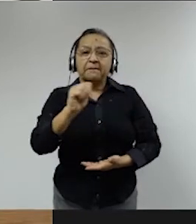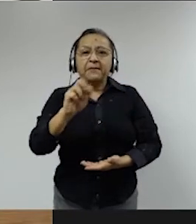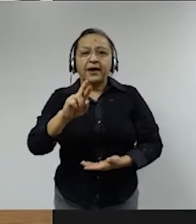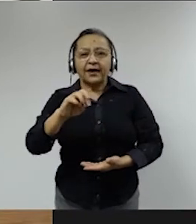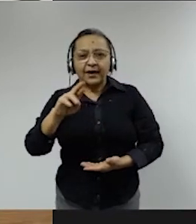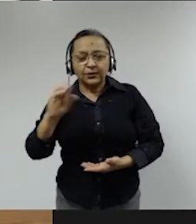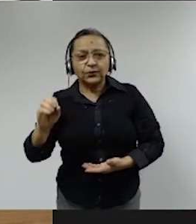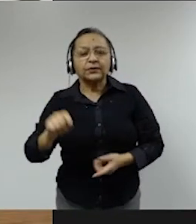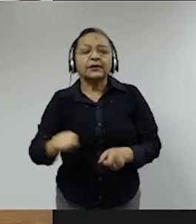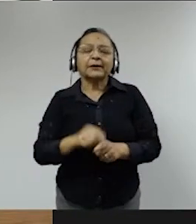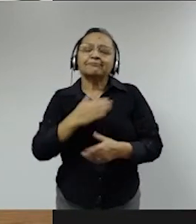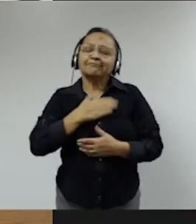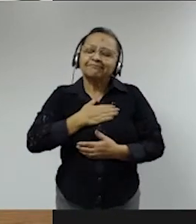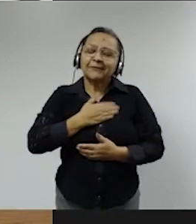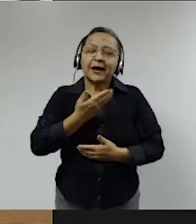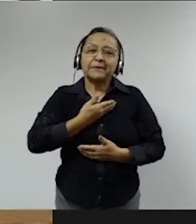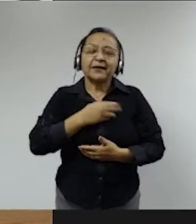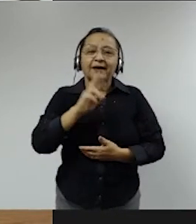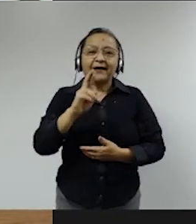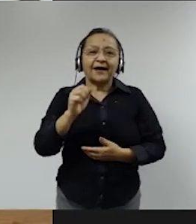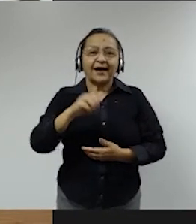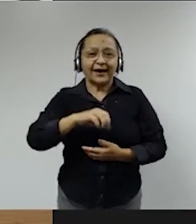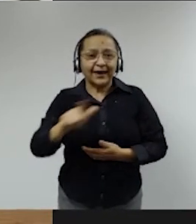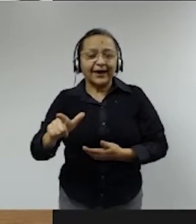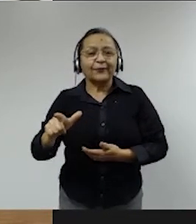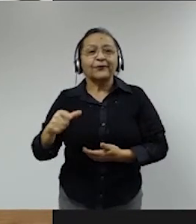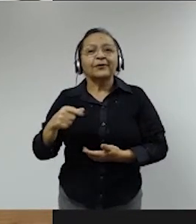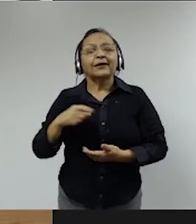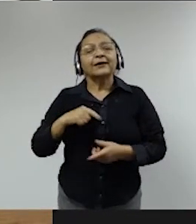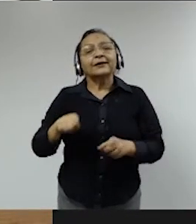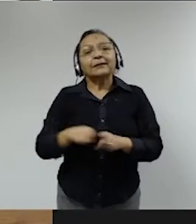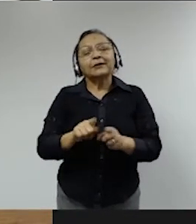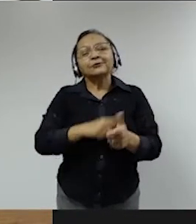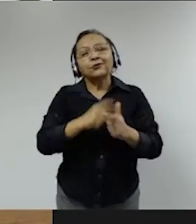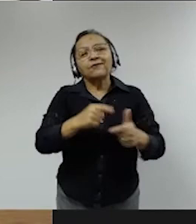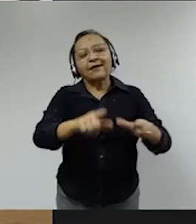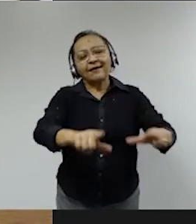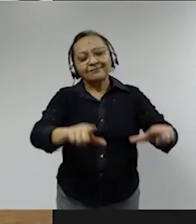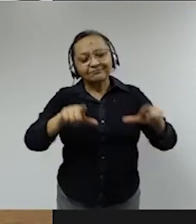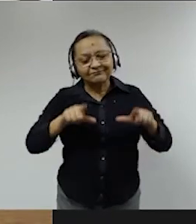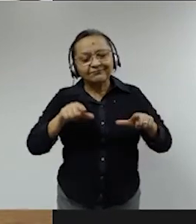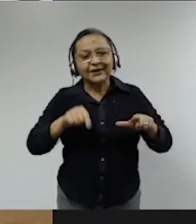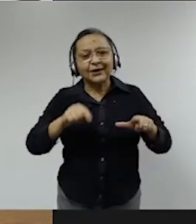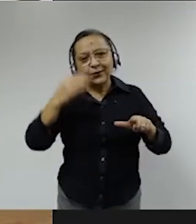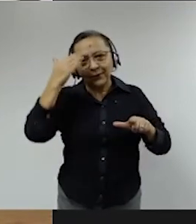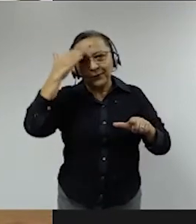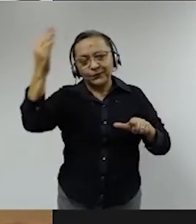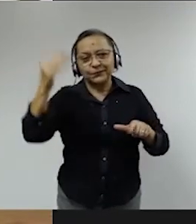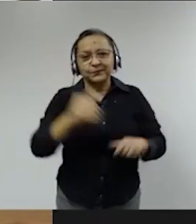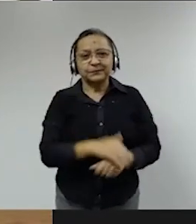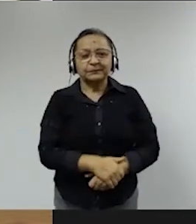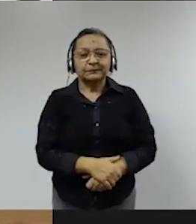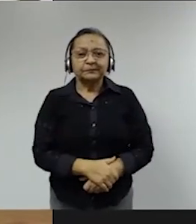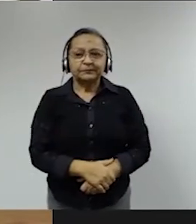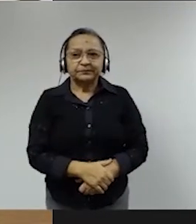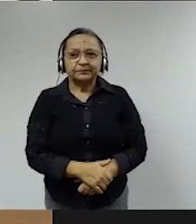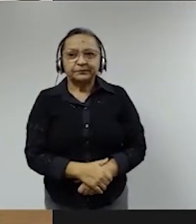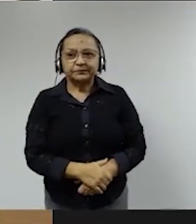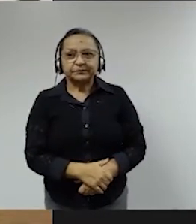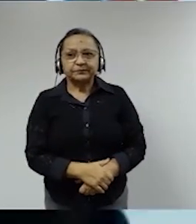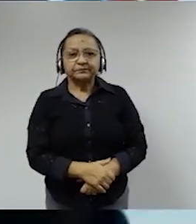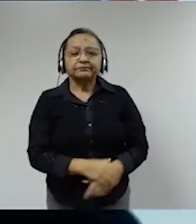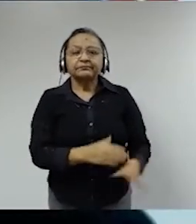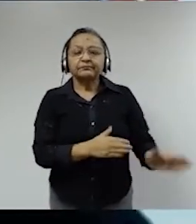Raquel Cândido, que eu tenho um carinho muito grande, como eu já disse, e mais uma vez te agradecer o convite, presidente Leonardo Campos. Muito obrigado.